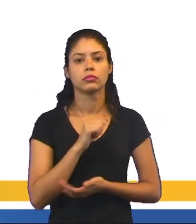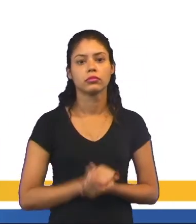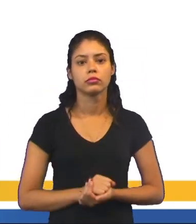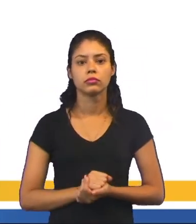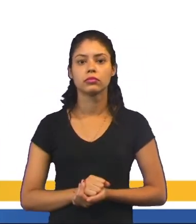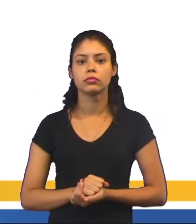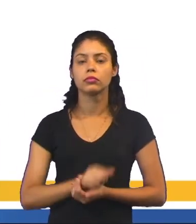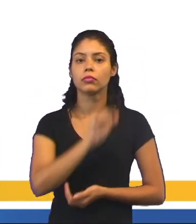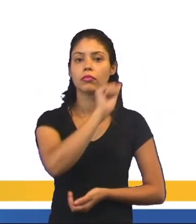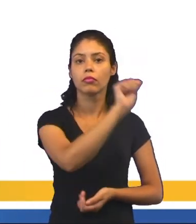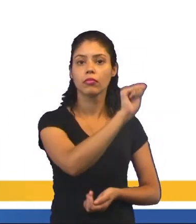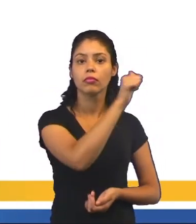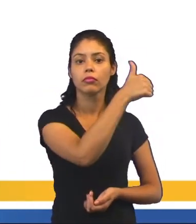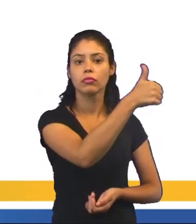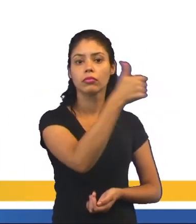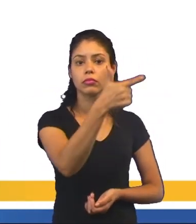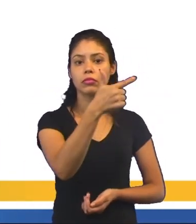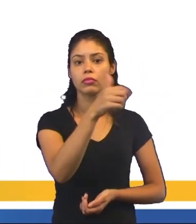laranja.